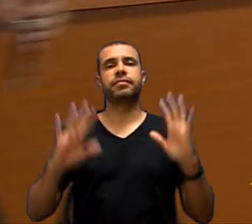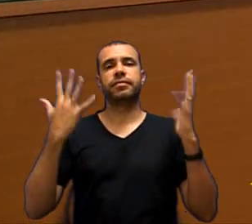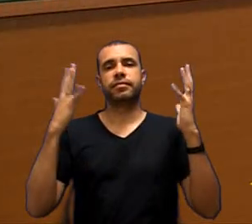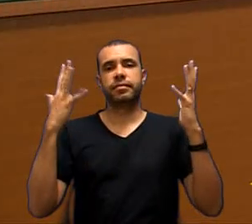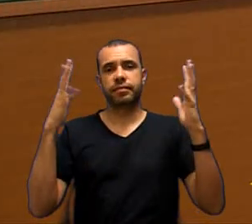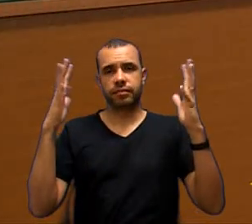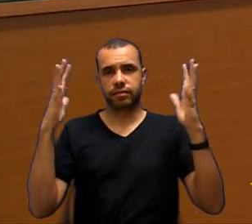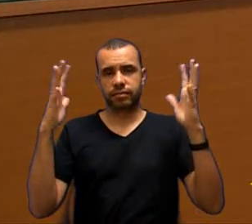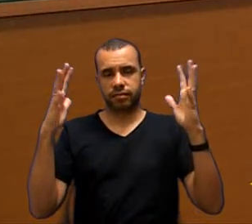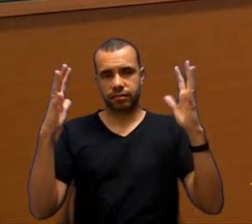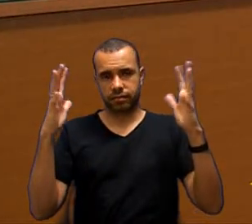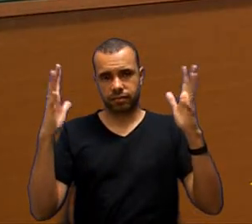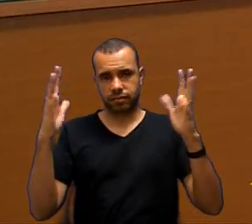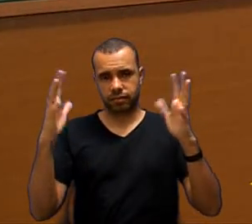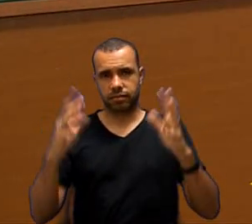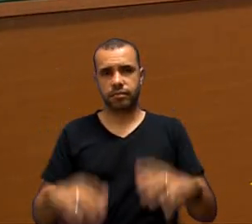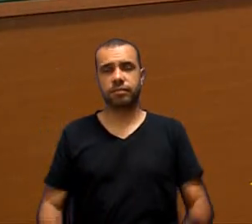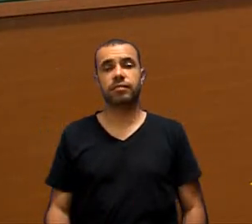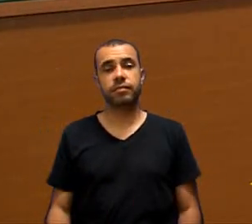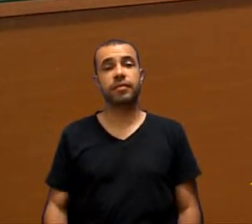Regalado, regalado, por favor.